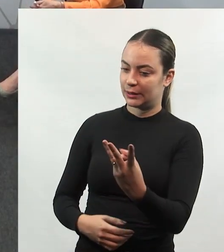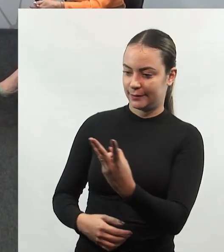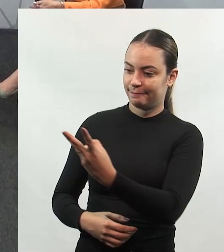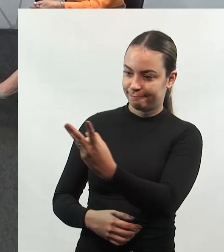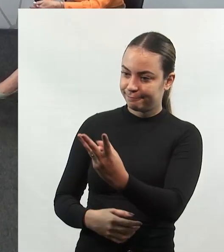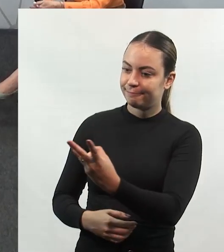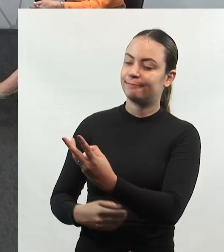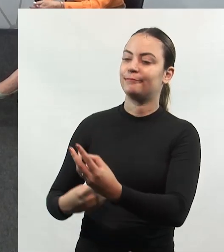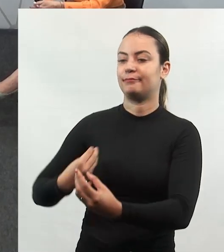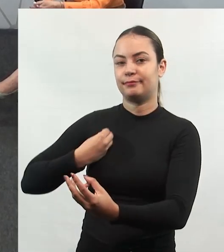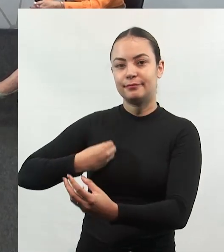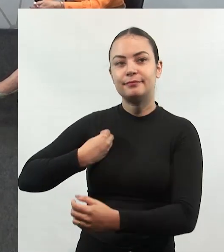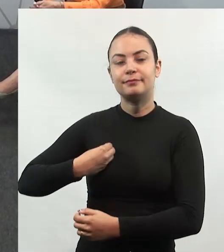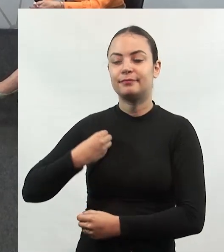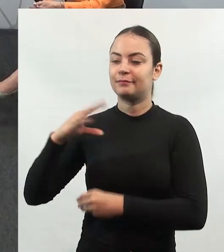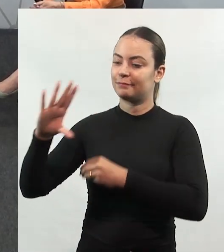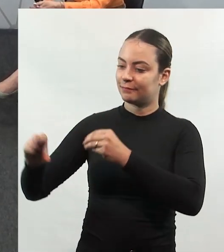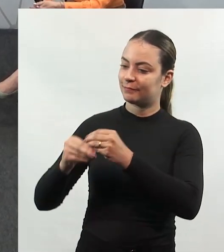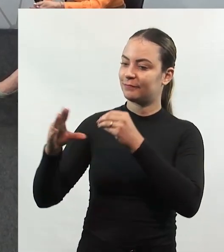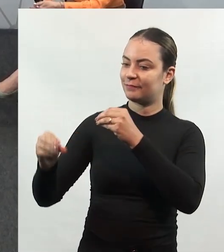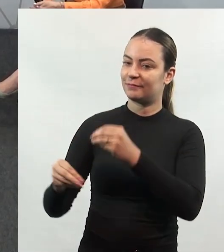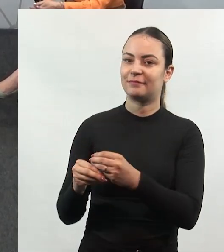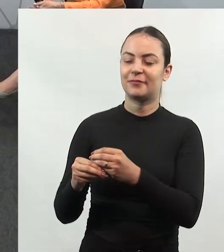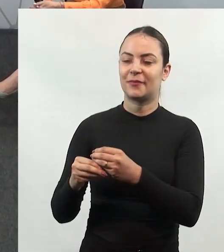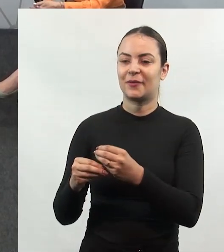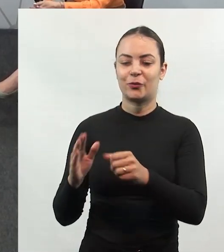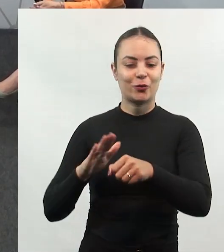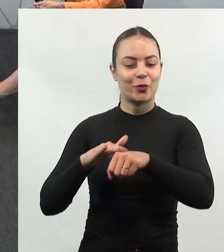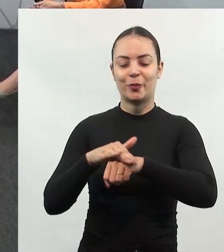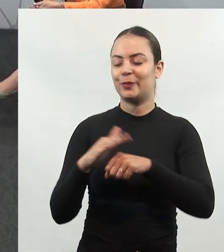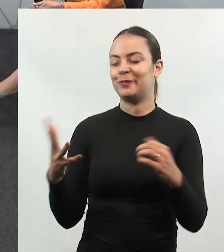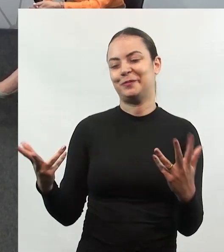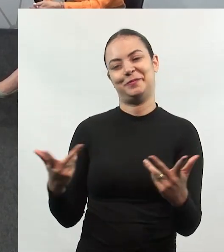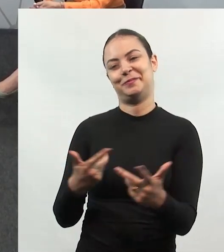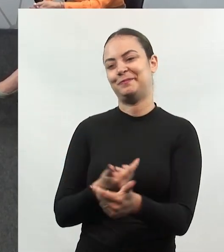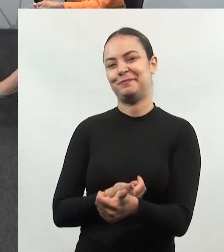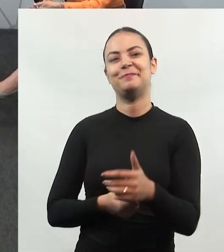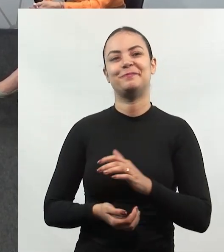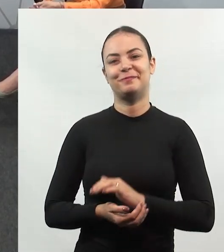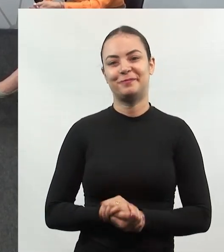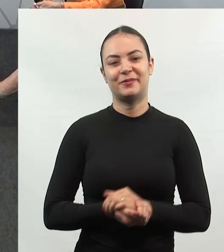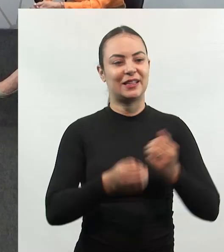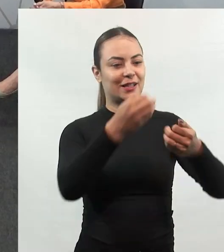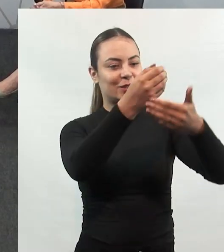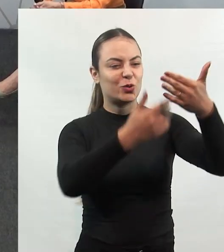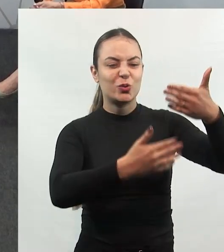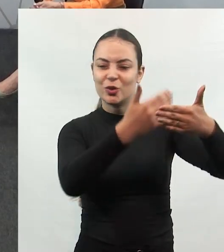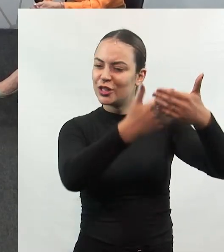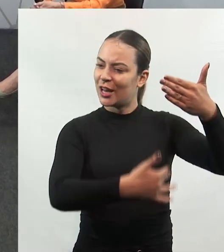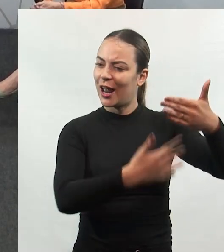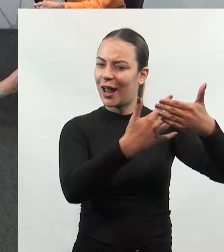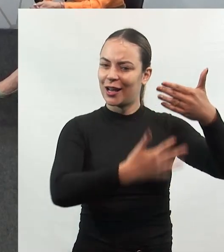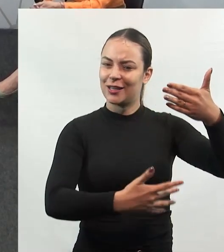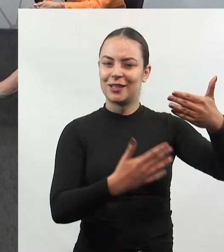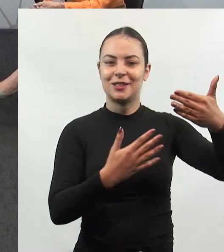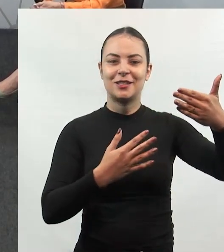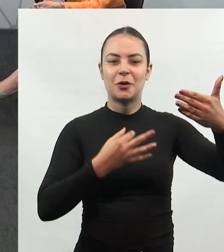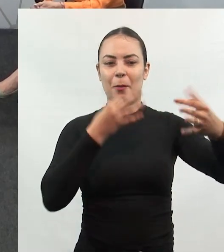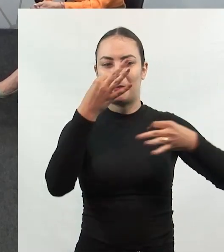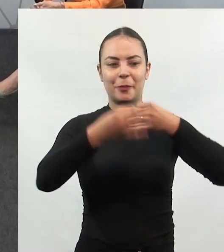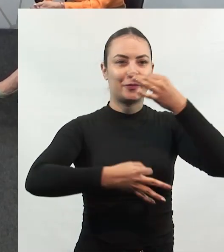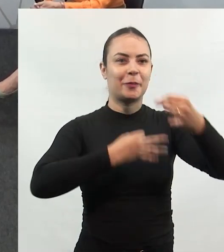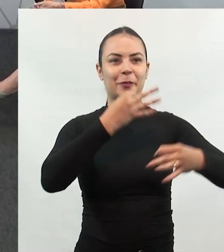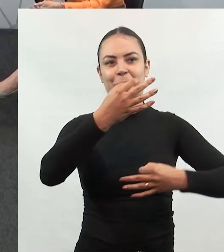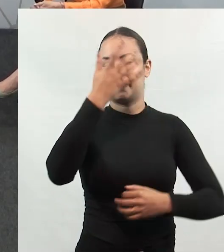relevante. Então, assim, minhas amigas, eu agradeço muito a presença de vocês, a contribuição de vocês. Foi uma noite